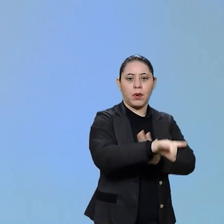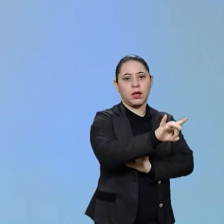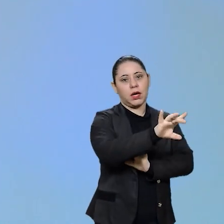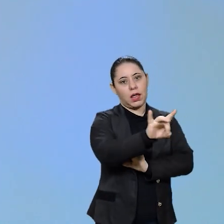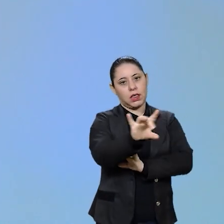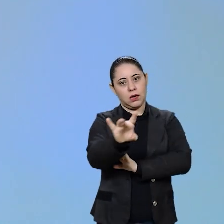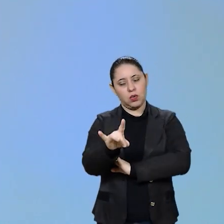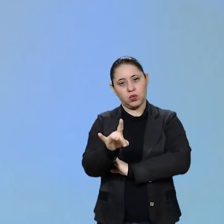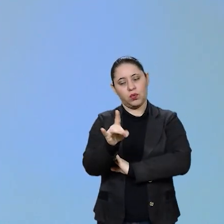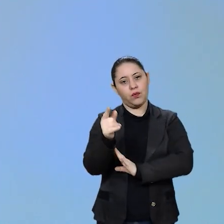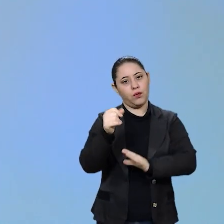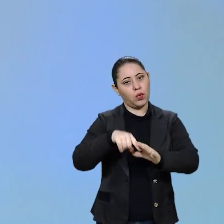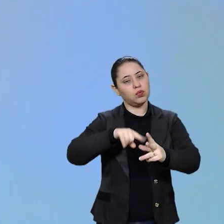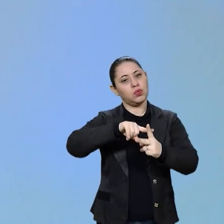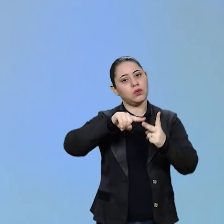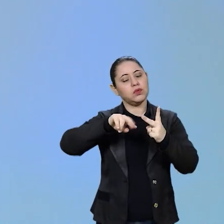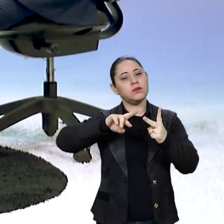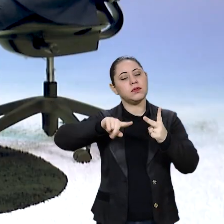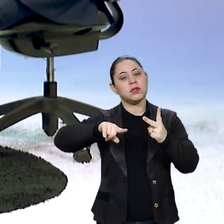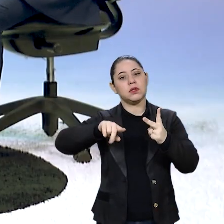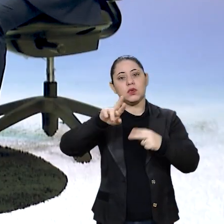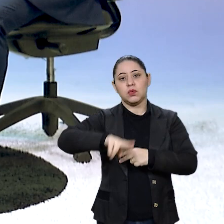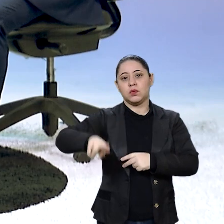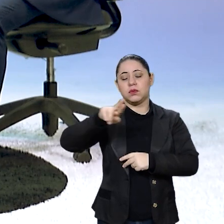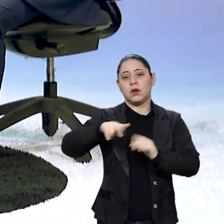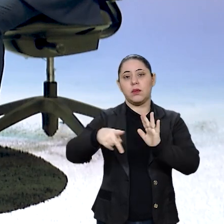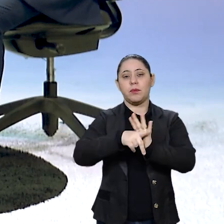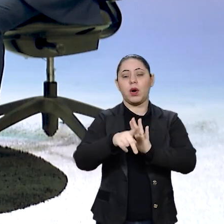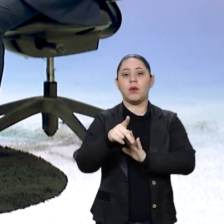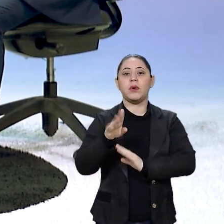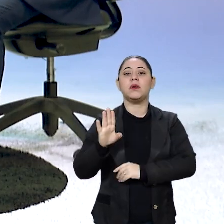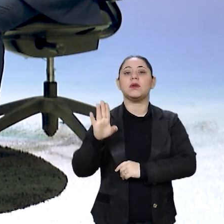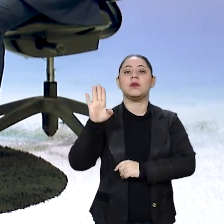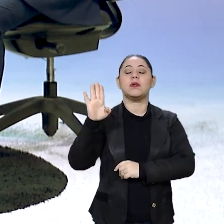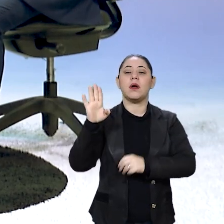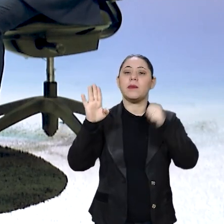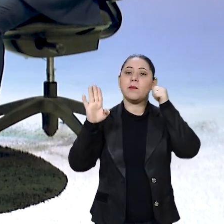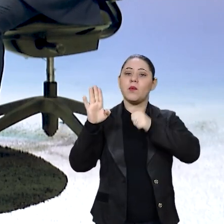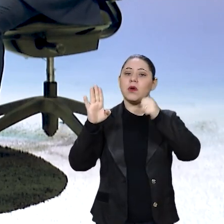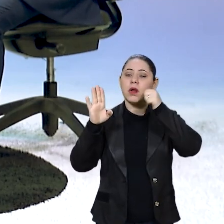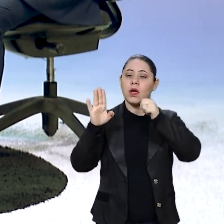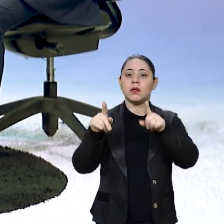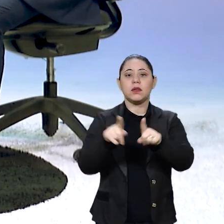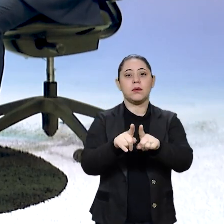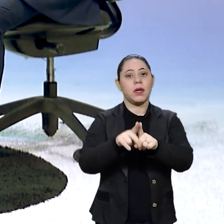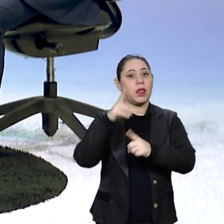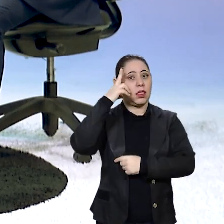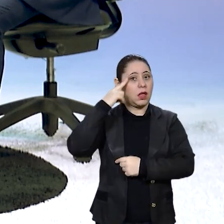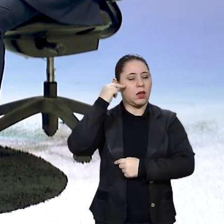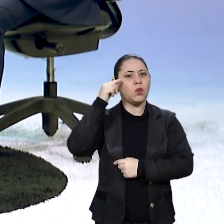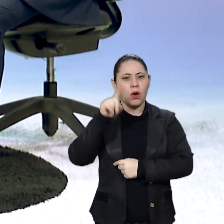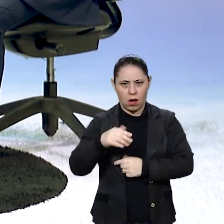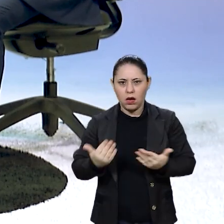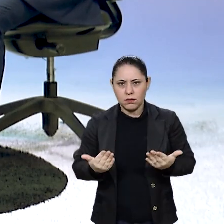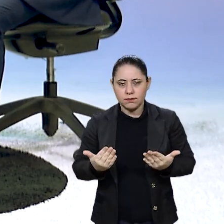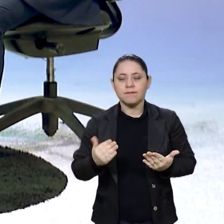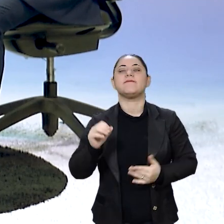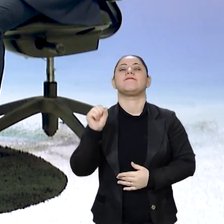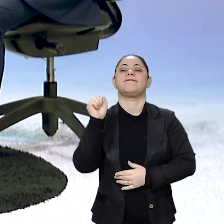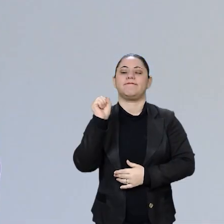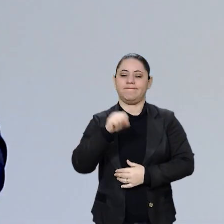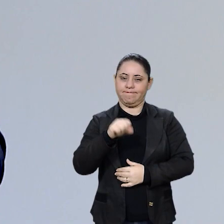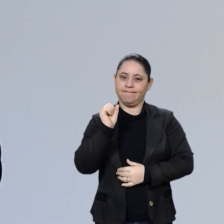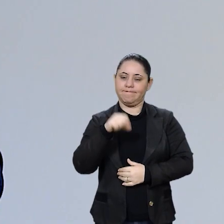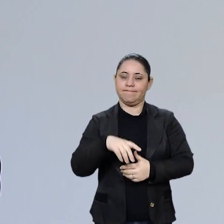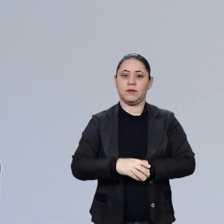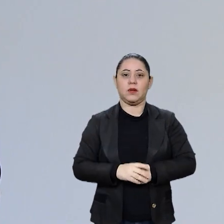candidatas mulheres e negros. É isso? É isso. Então, todos os partidos, né, recebem uma fatia, uns mais, outros